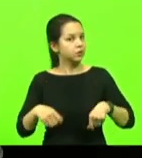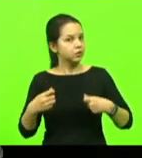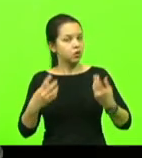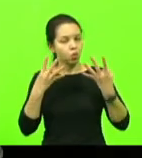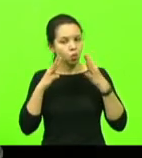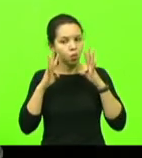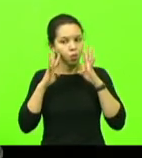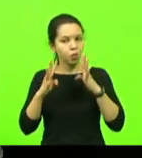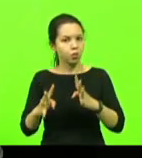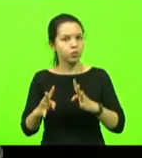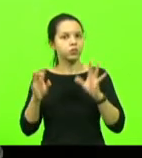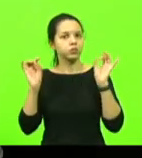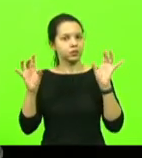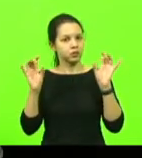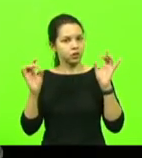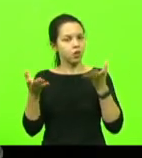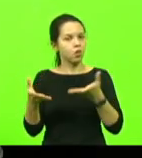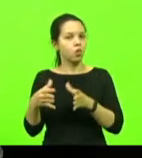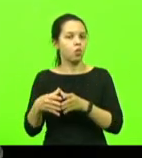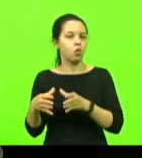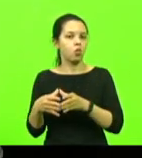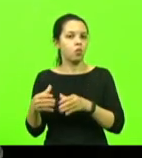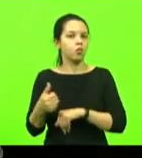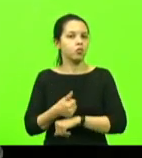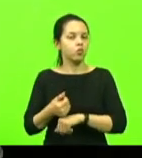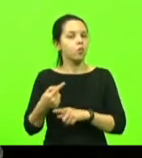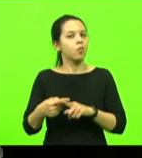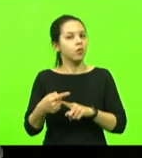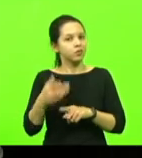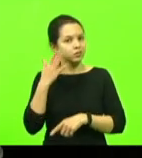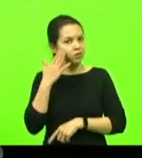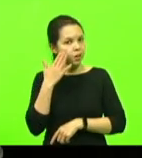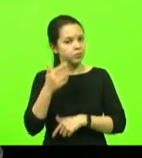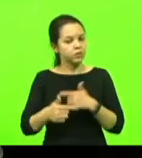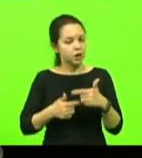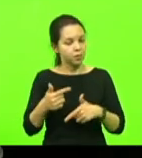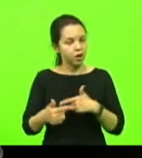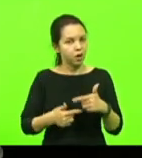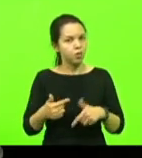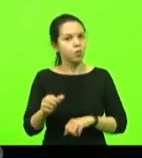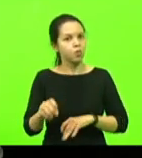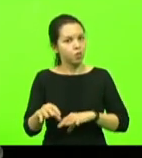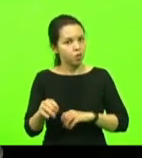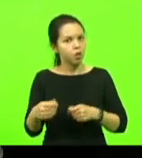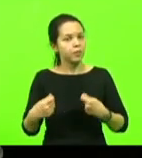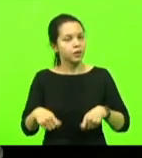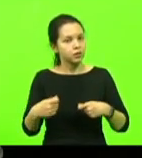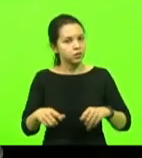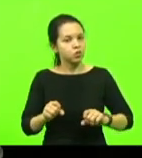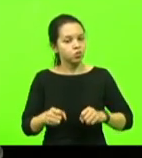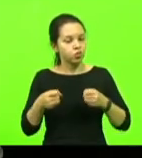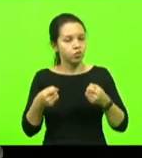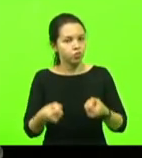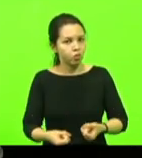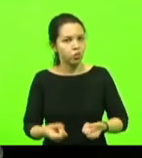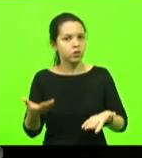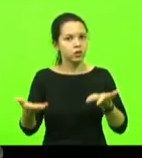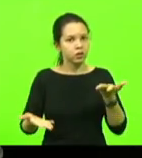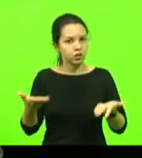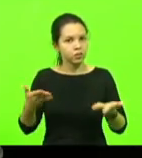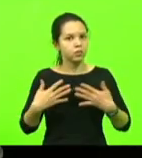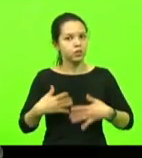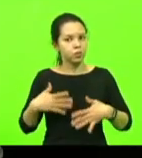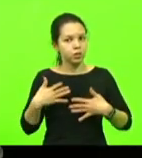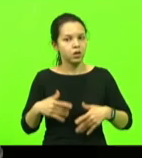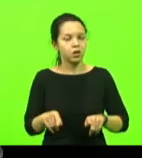para a categoria, pois é sabido que o trabalho docente exige empenho, equilíbrio e tranquilidade. Caso essa